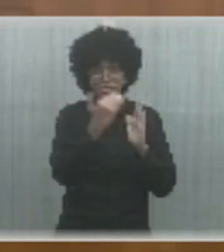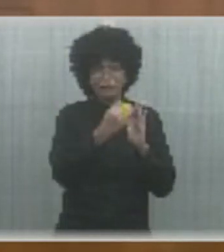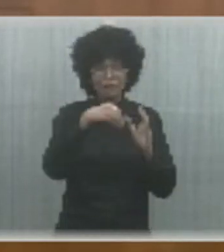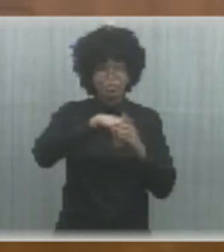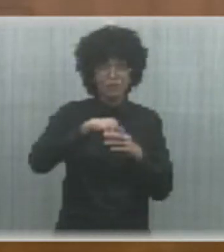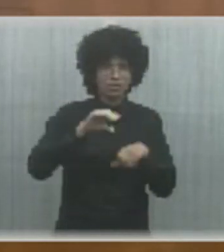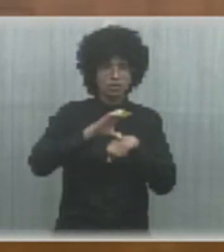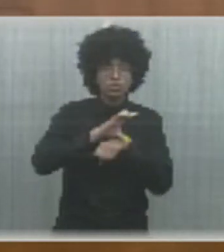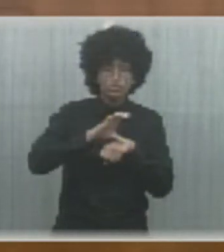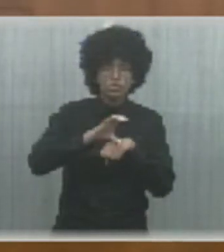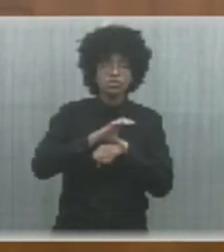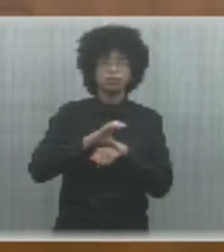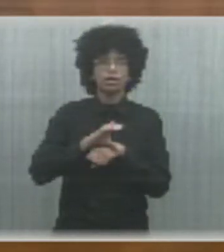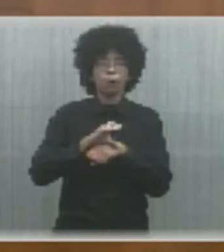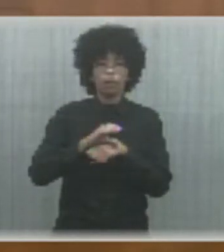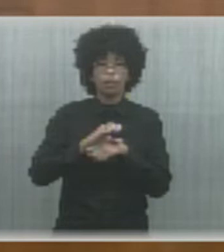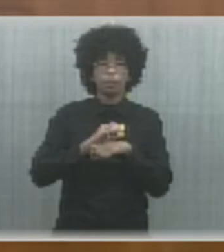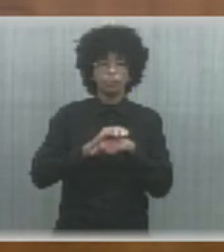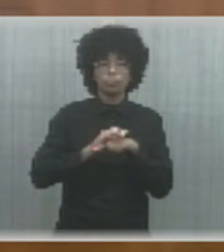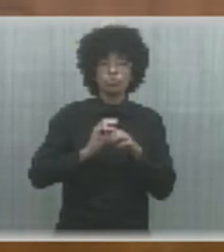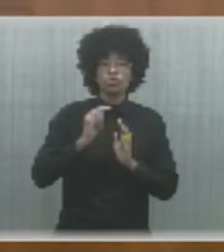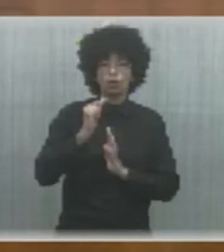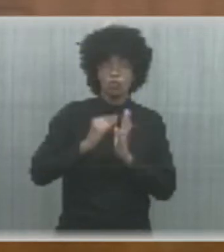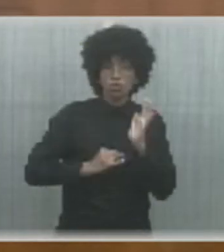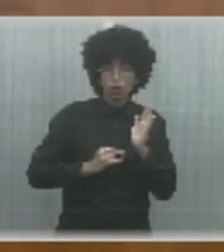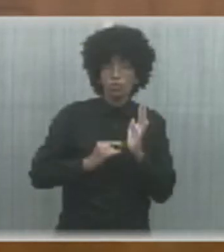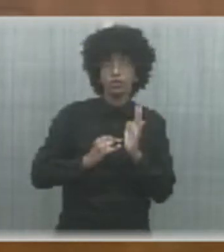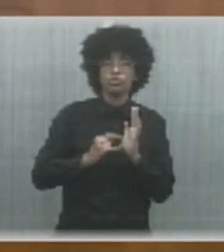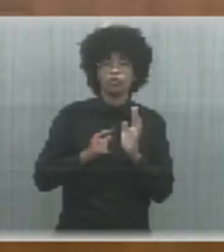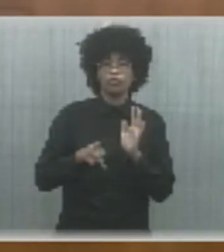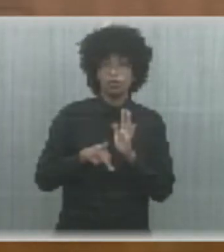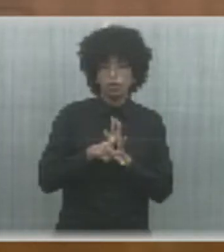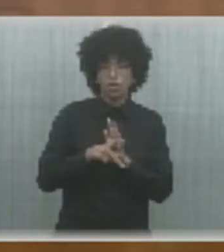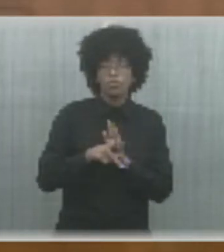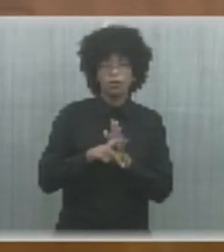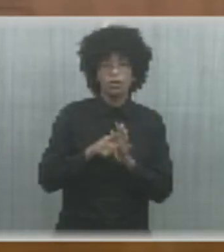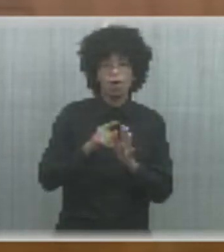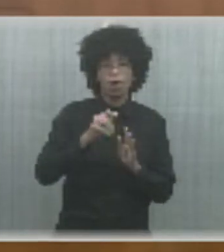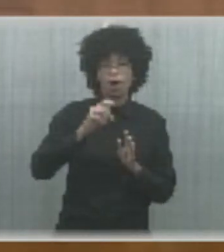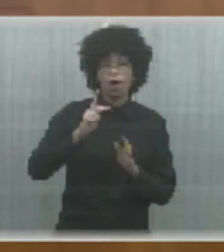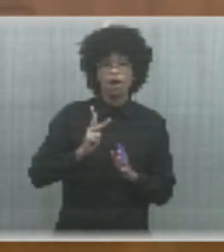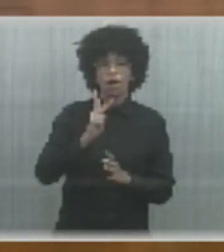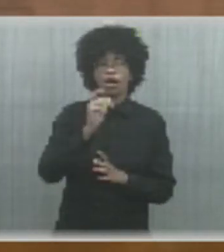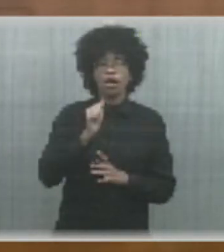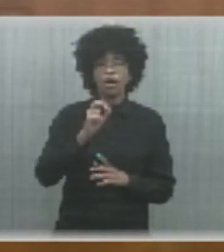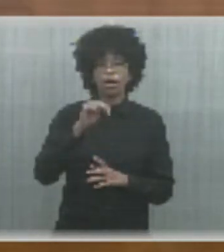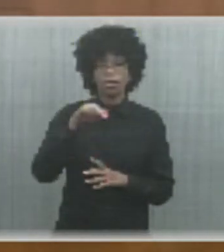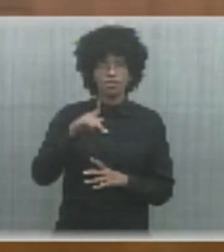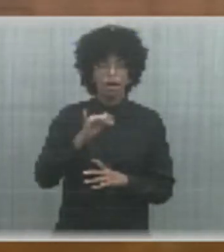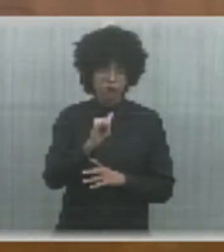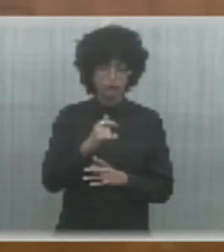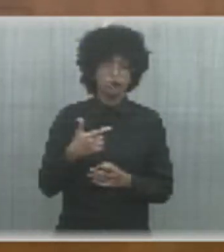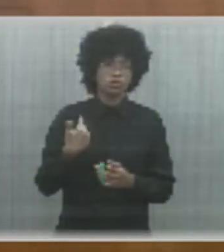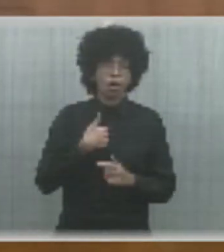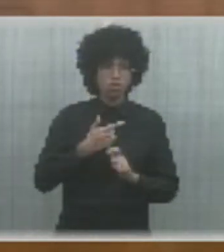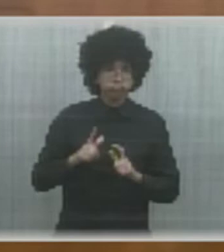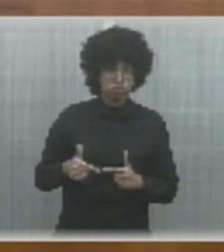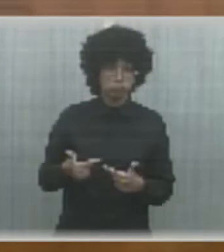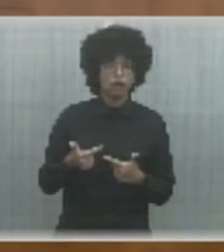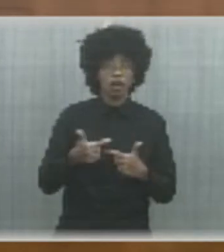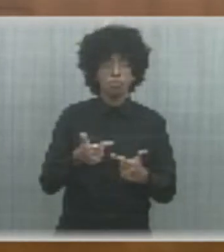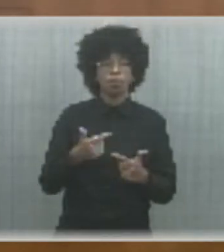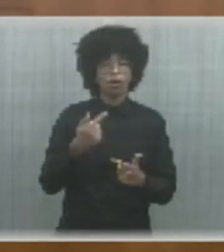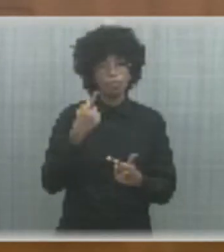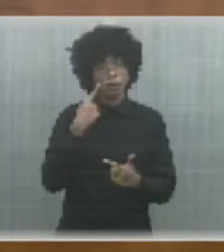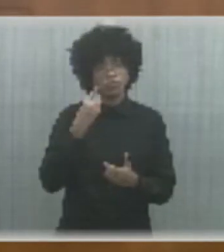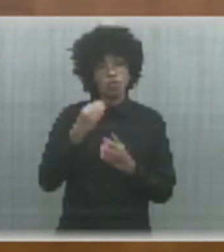legislação passou aqui, foi sancionada pelo Palácio de Karnak, nós estamos trabalhando pela sua